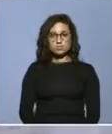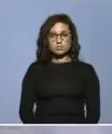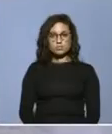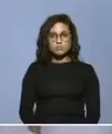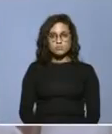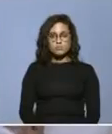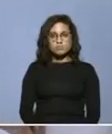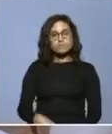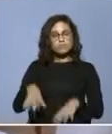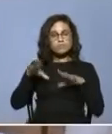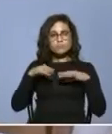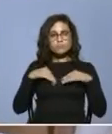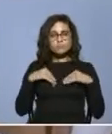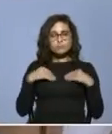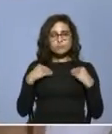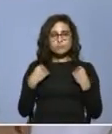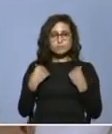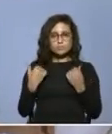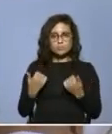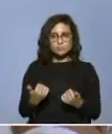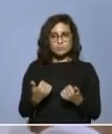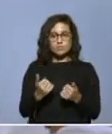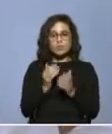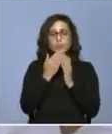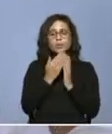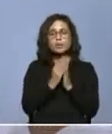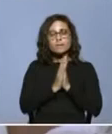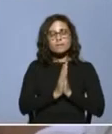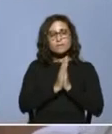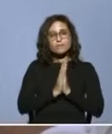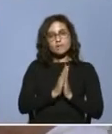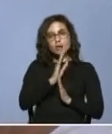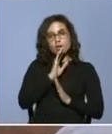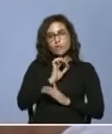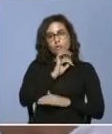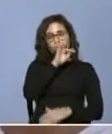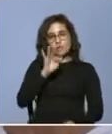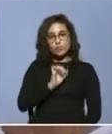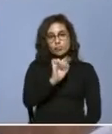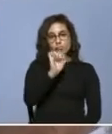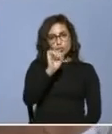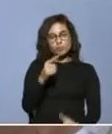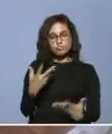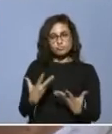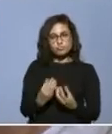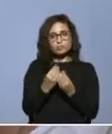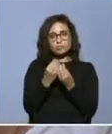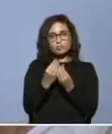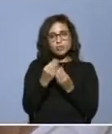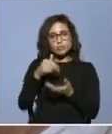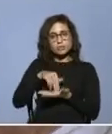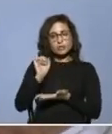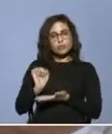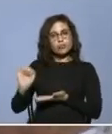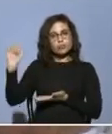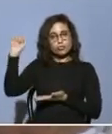Atendei benignamente às preces desta família que vos dignastes reunir na vossa presença.